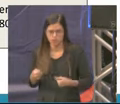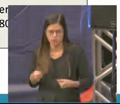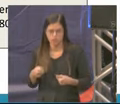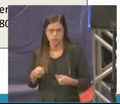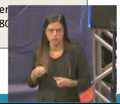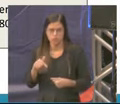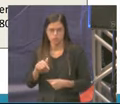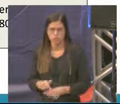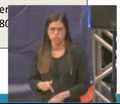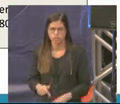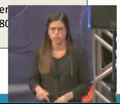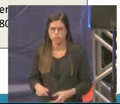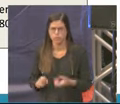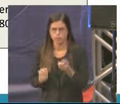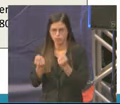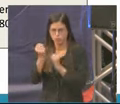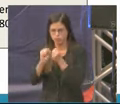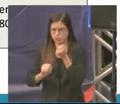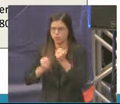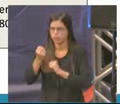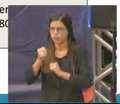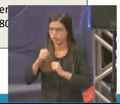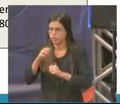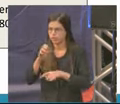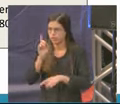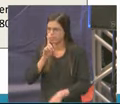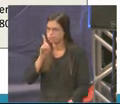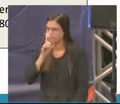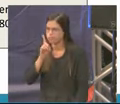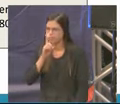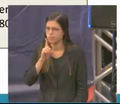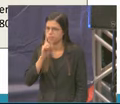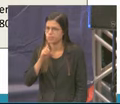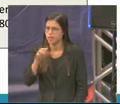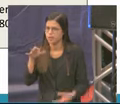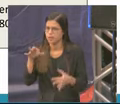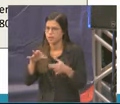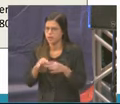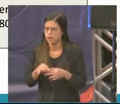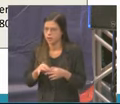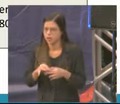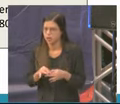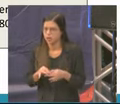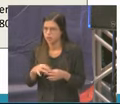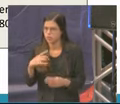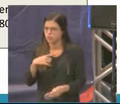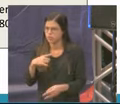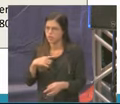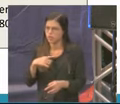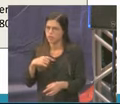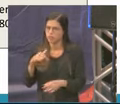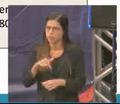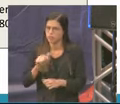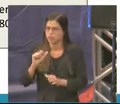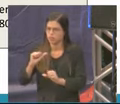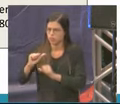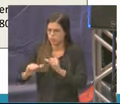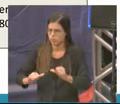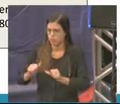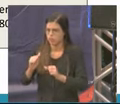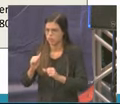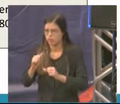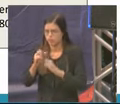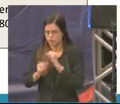seja viável para fabricar dentro dos Estados Unidos. Muito associado a esse bloco estão os termos transformação digital,